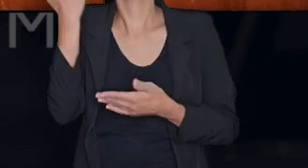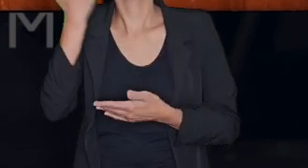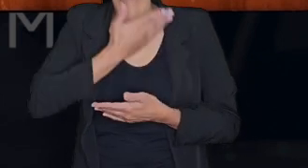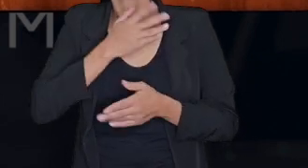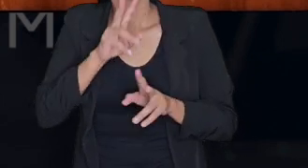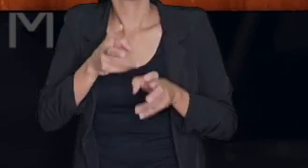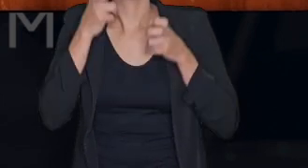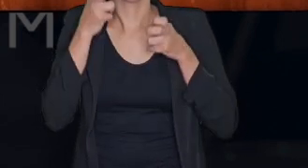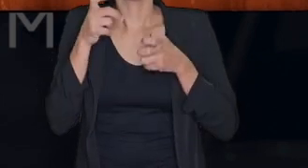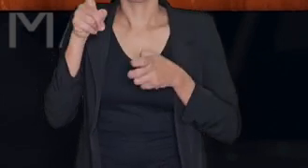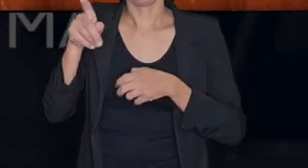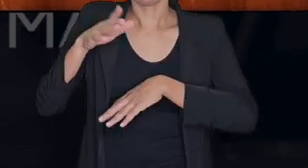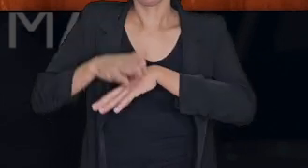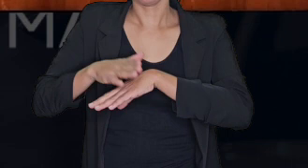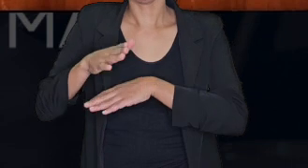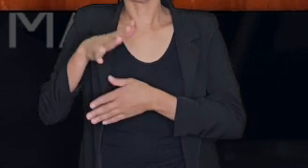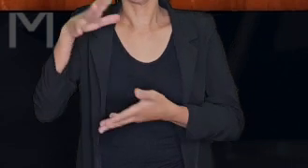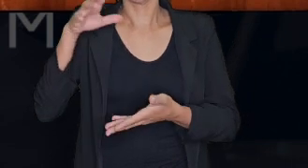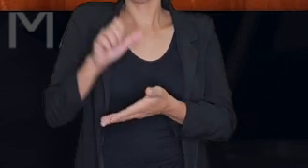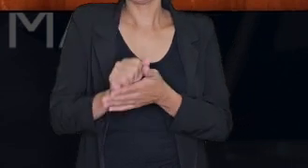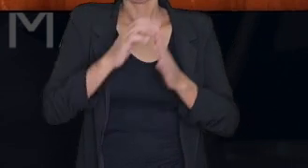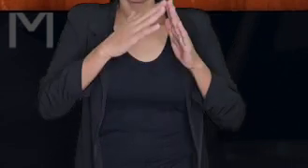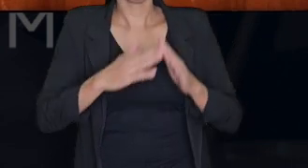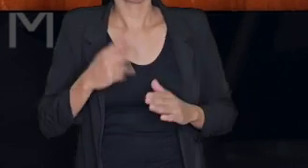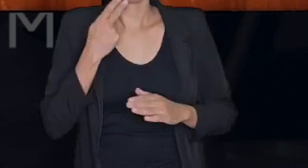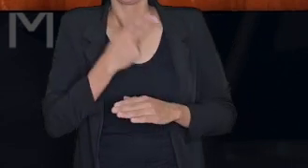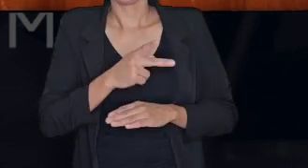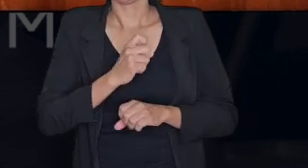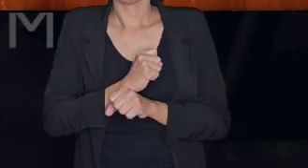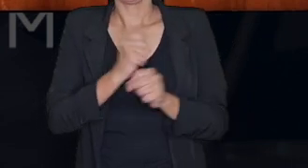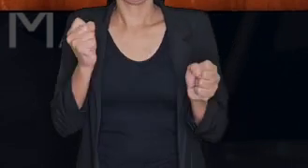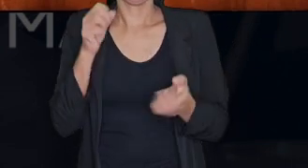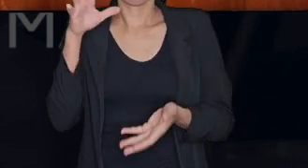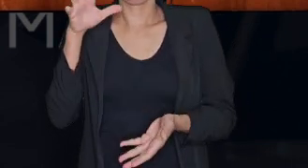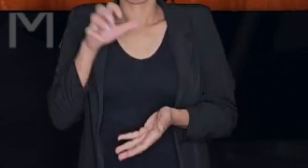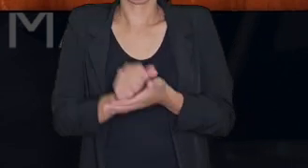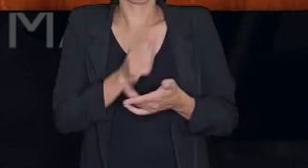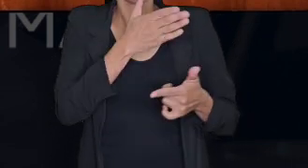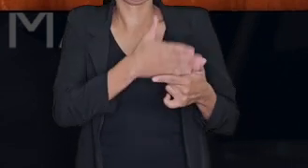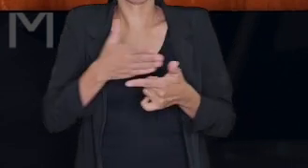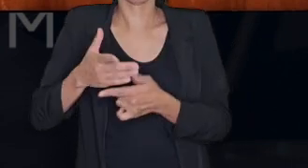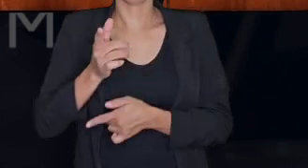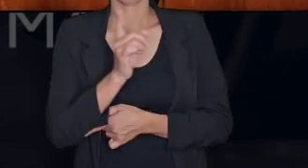aqui, não, nessa escritura. E o registrador de imóveis se recusou